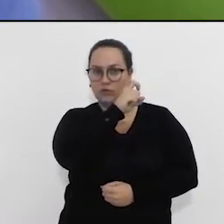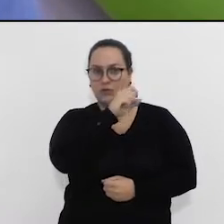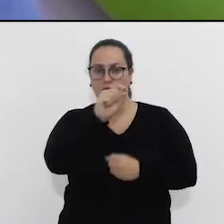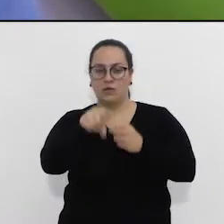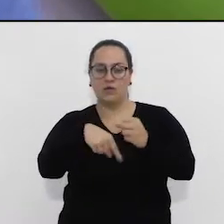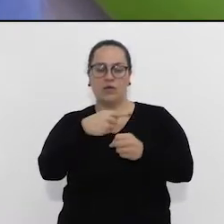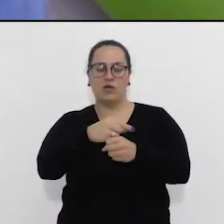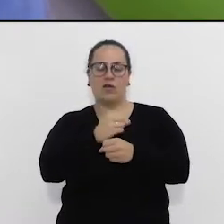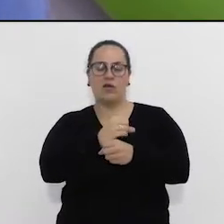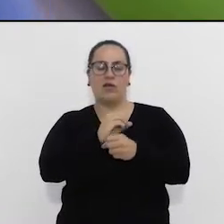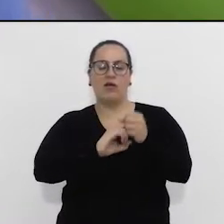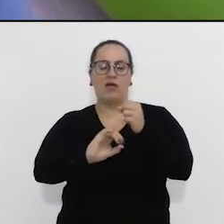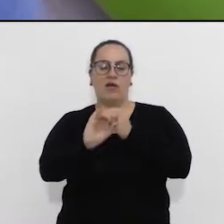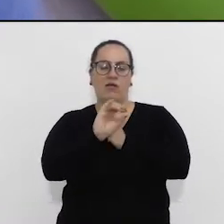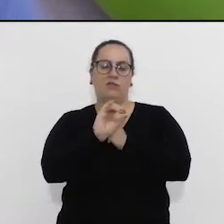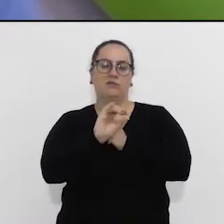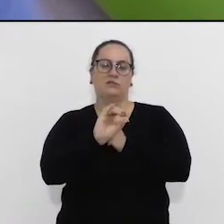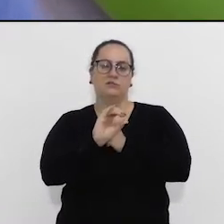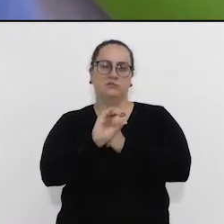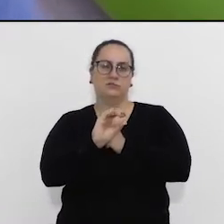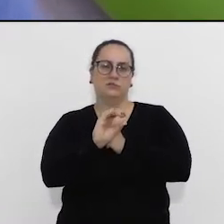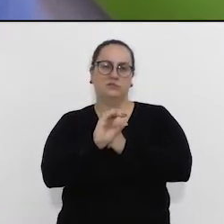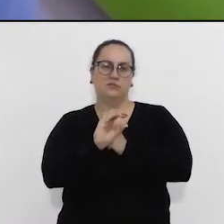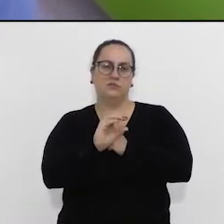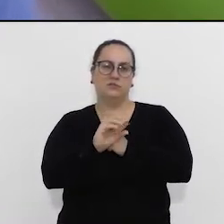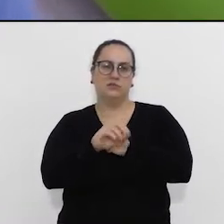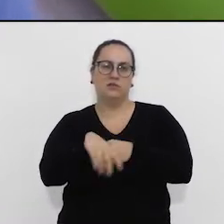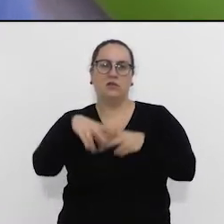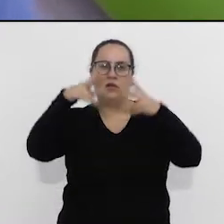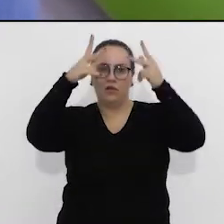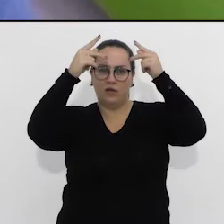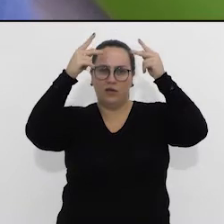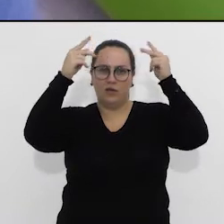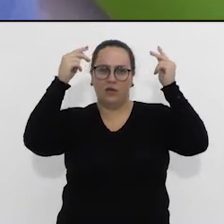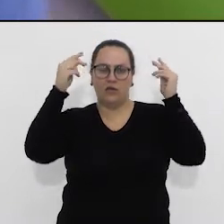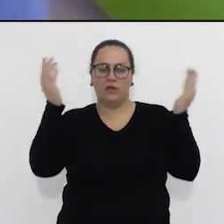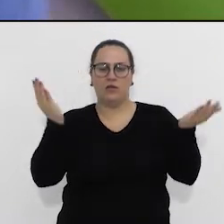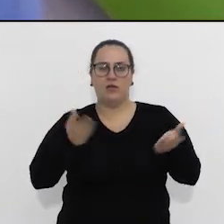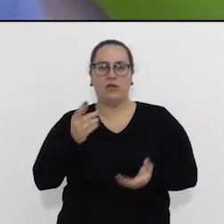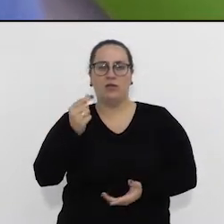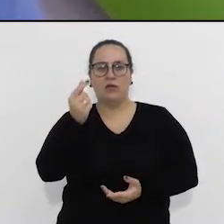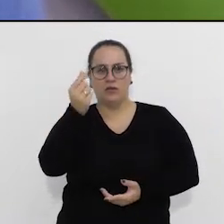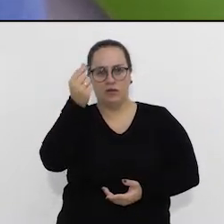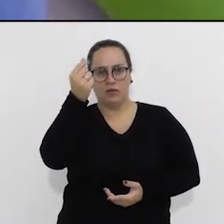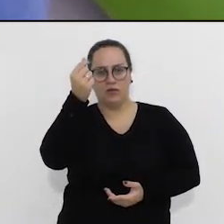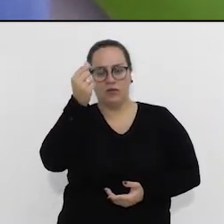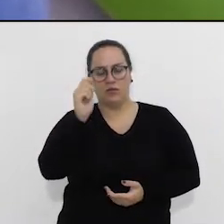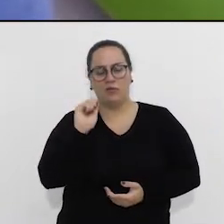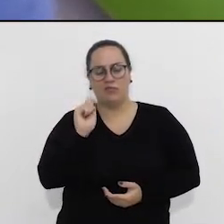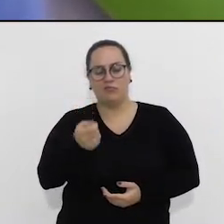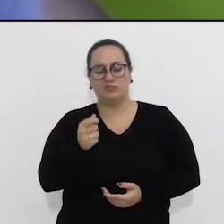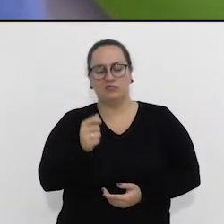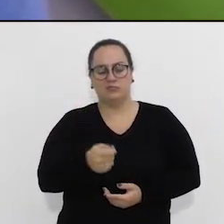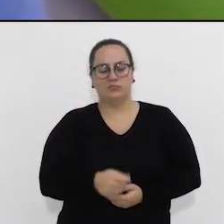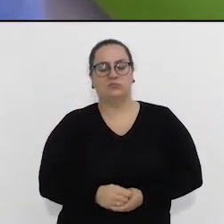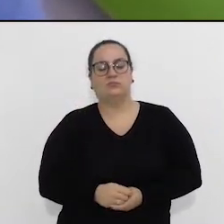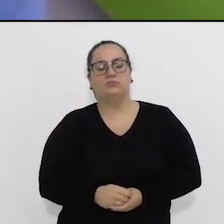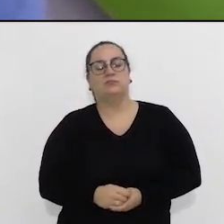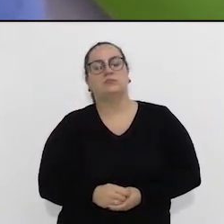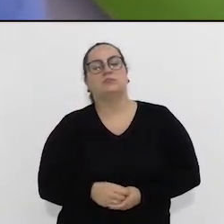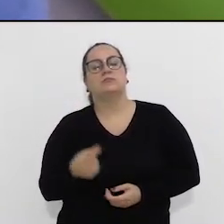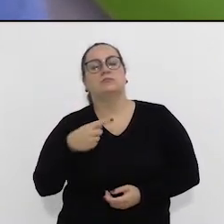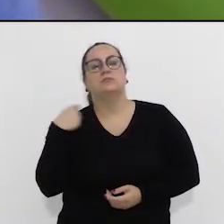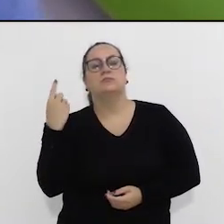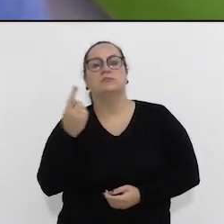pela pós pandemia pela situação que que a prefeitura encontra-se hoje por uma grande dívida acho que se nós tivermos